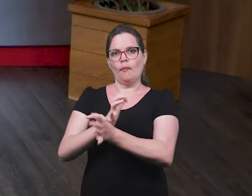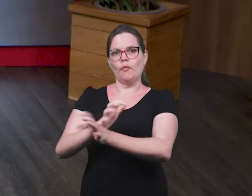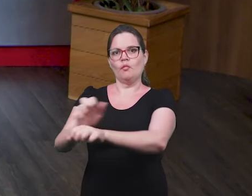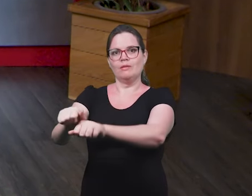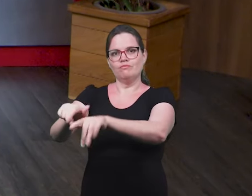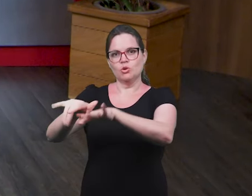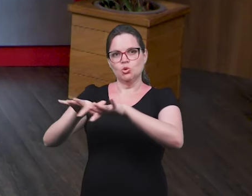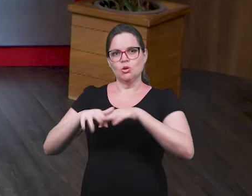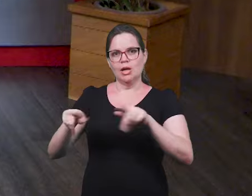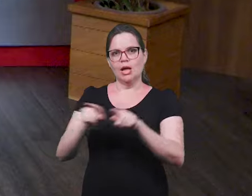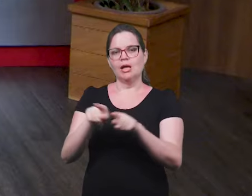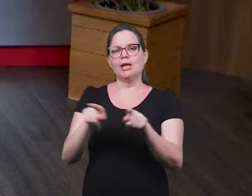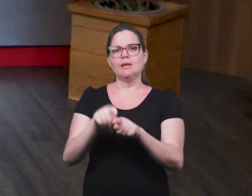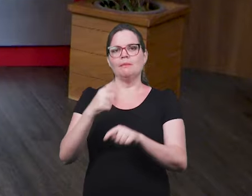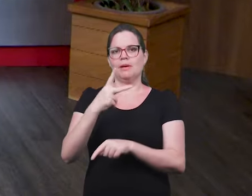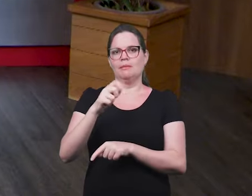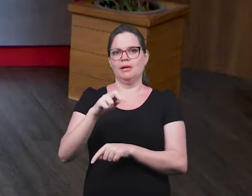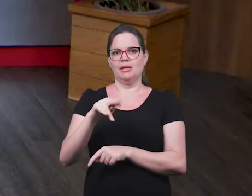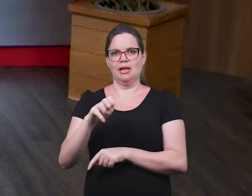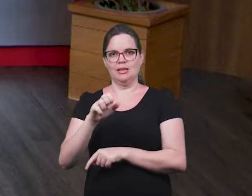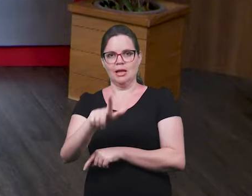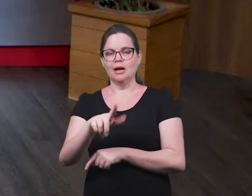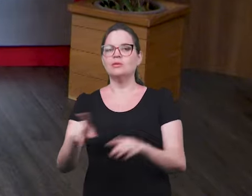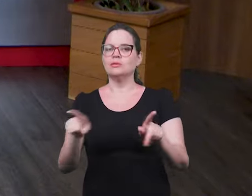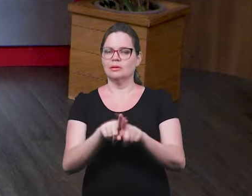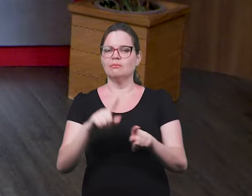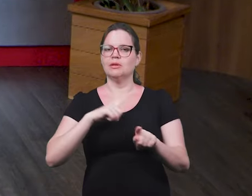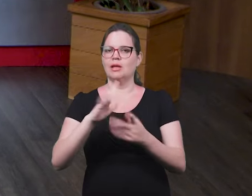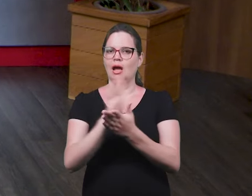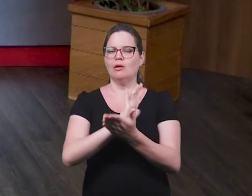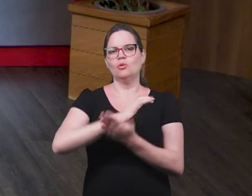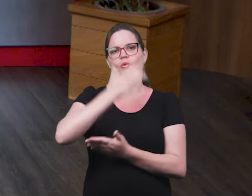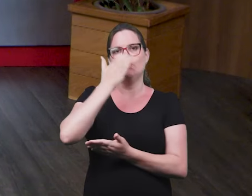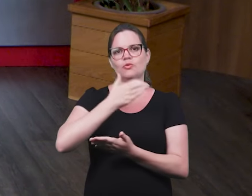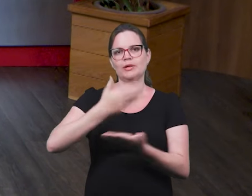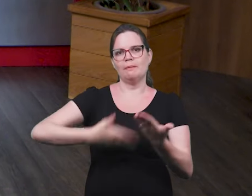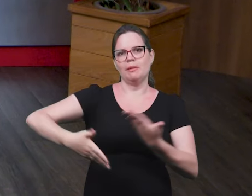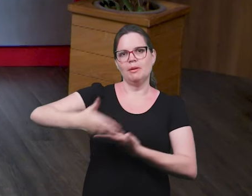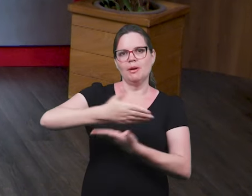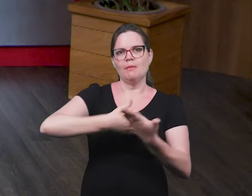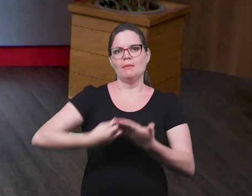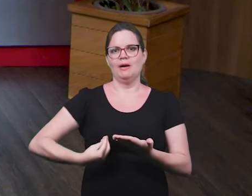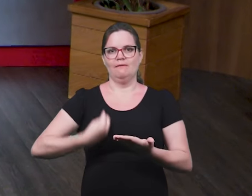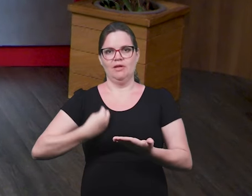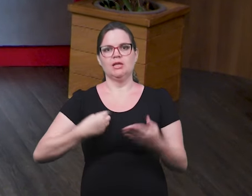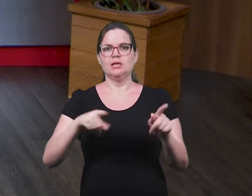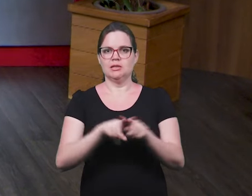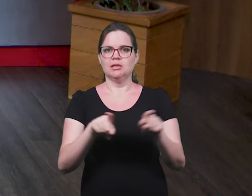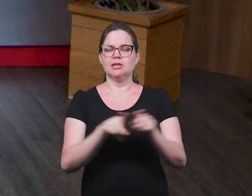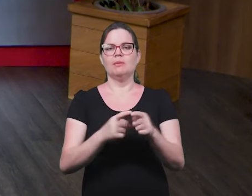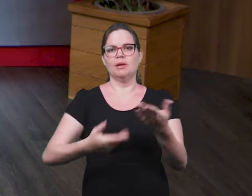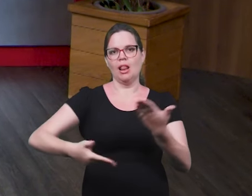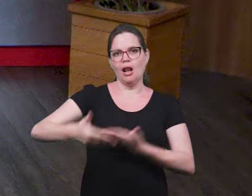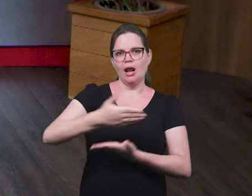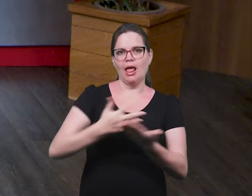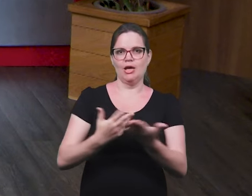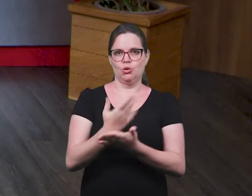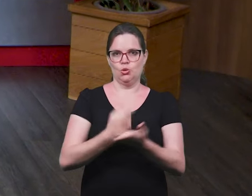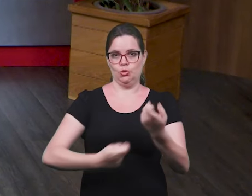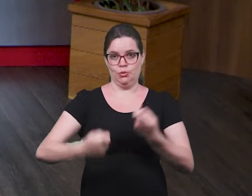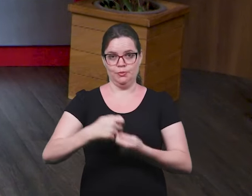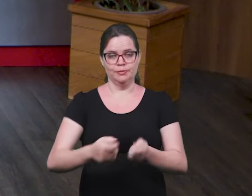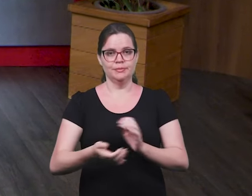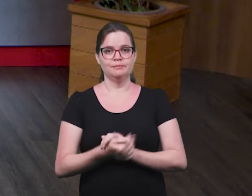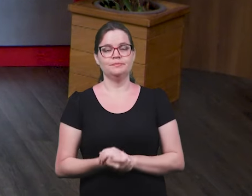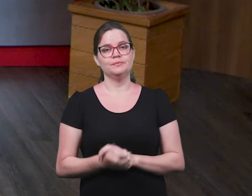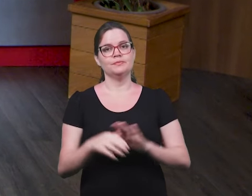uma revolução silenciosa que transforma vidas e movimenta a economia. Conheça a